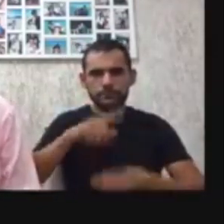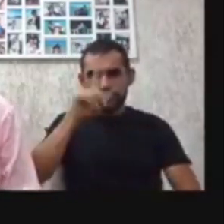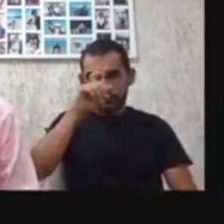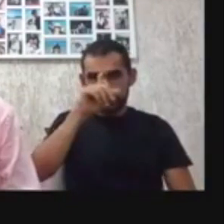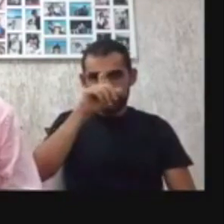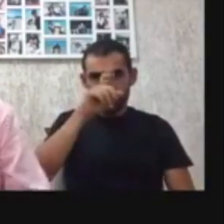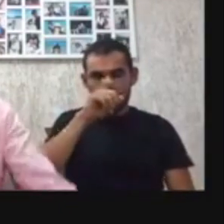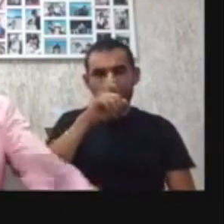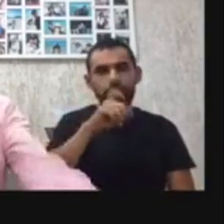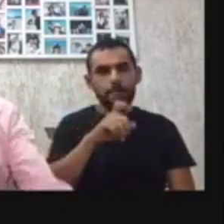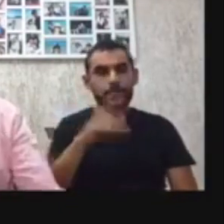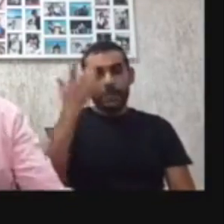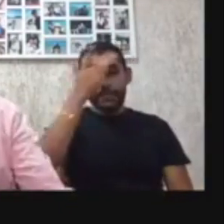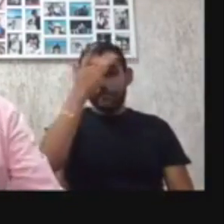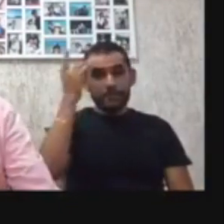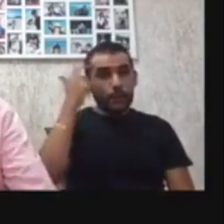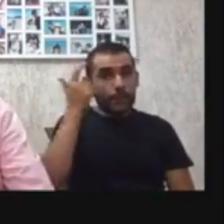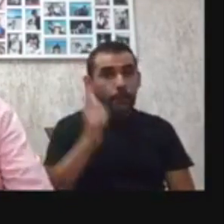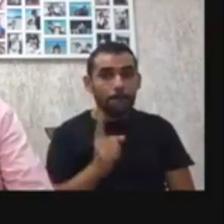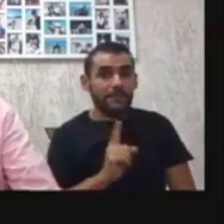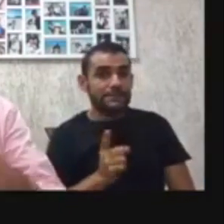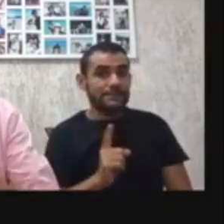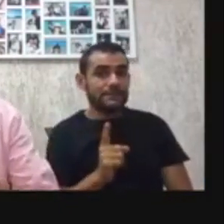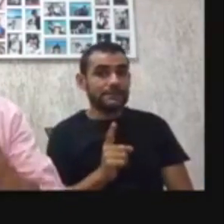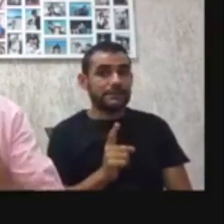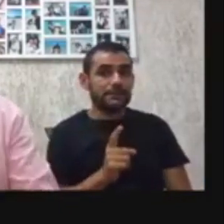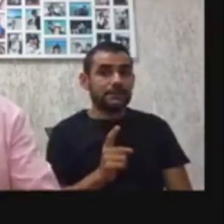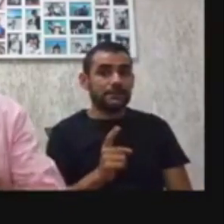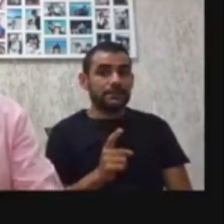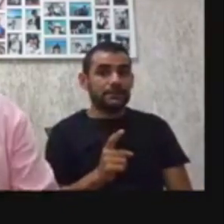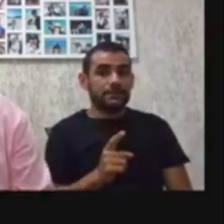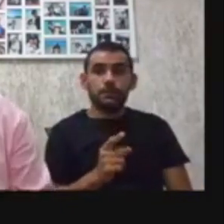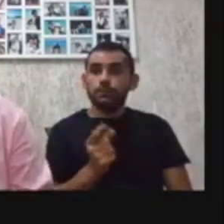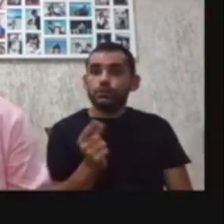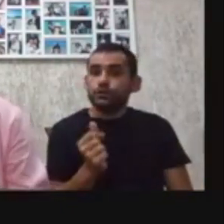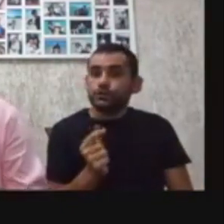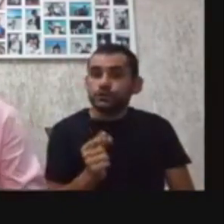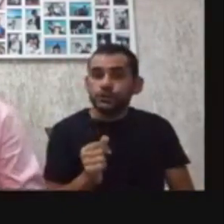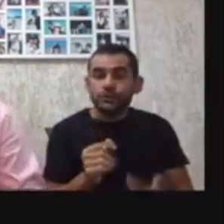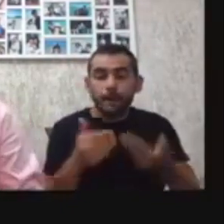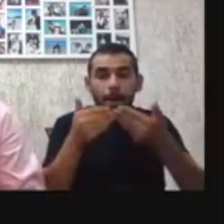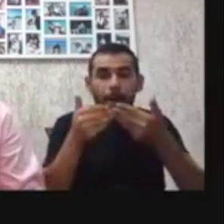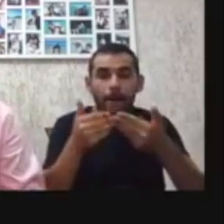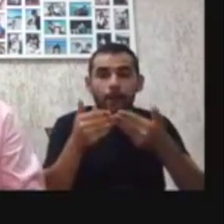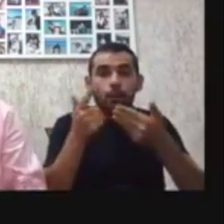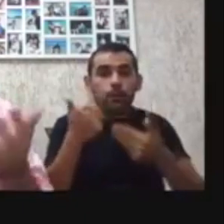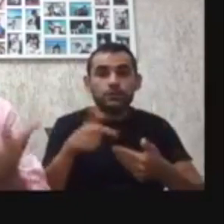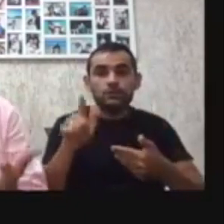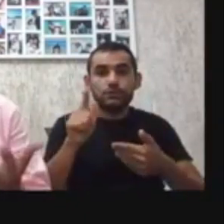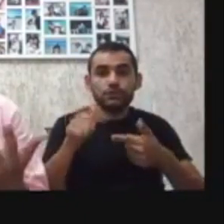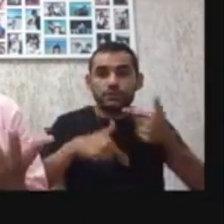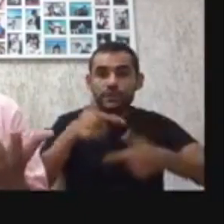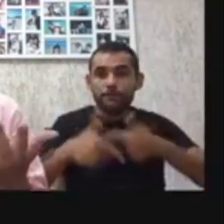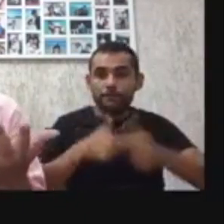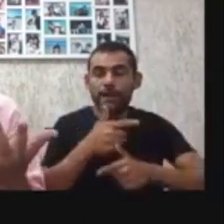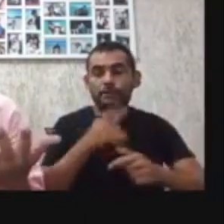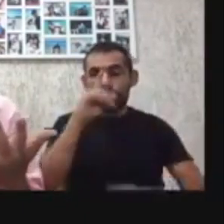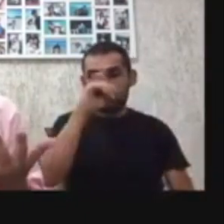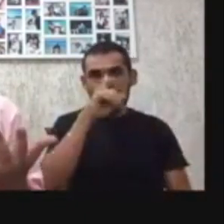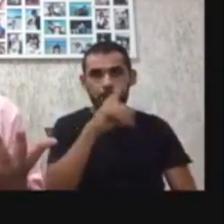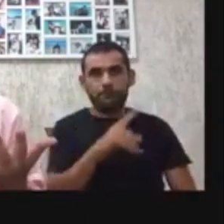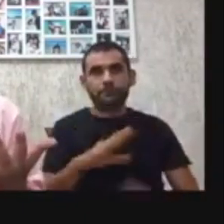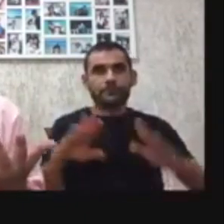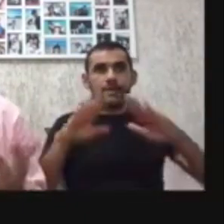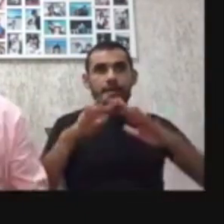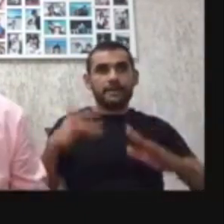hospital. As pessoas não imaginam o que, que é manter uma casa de saúde aberta, sabe? As duas casas